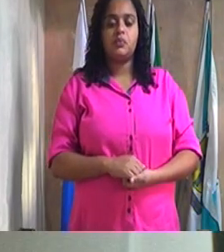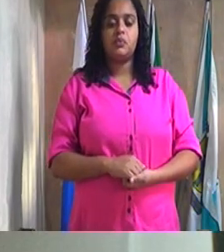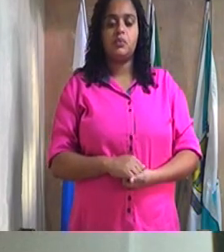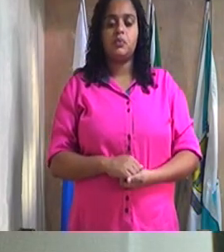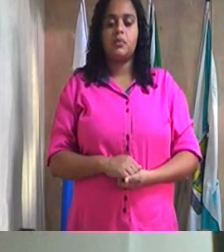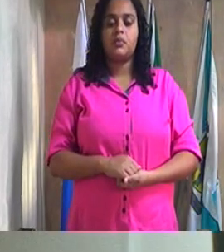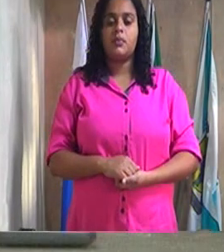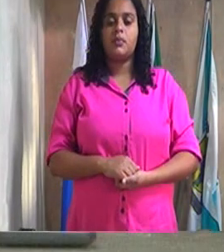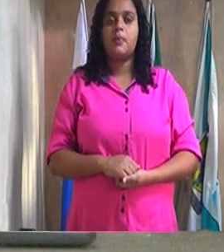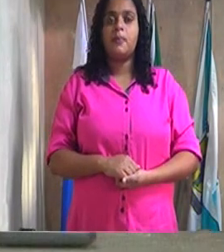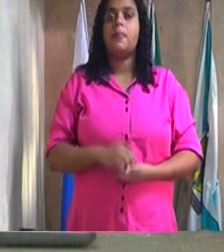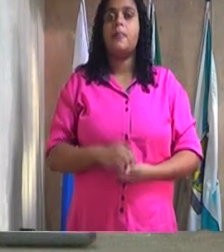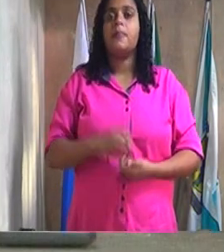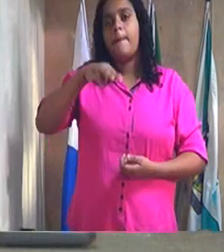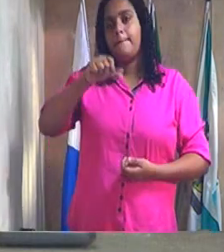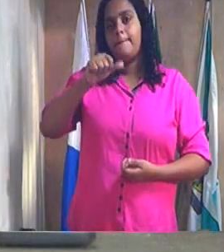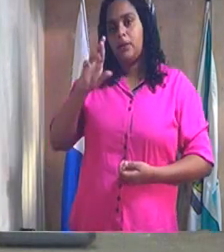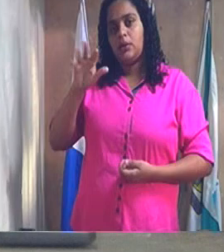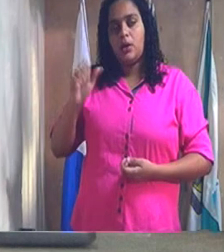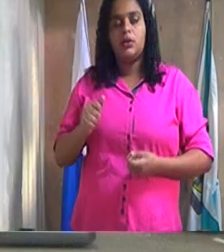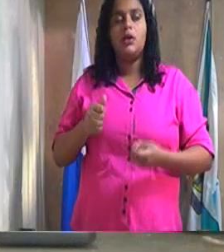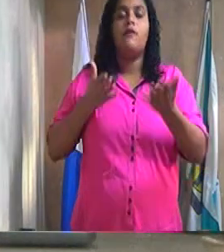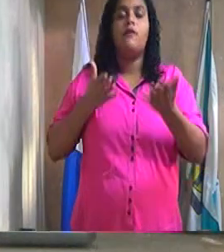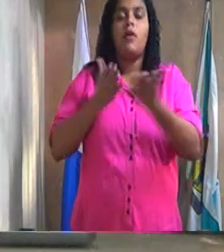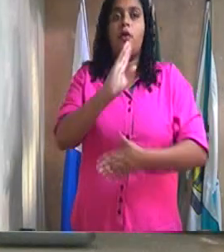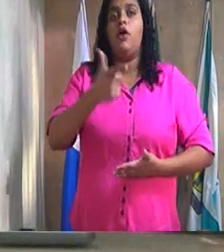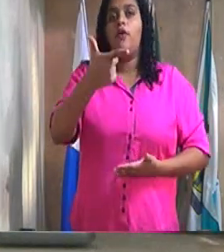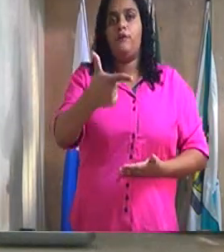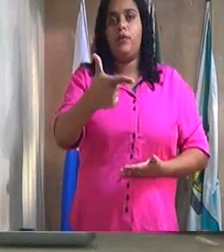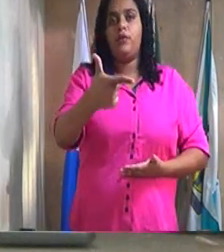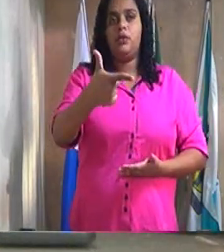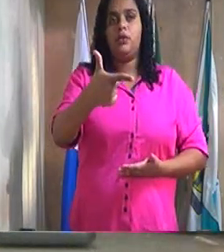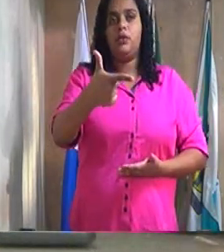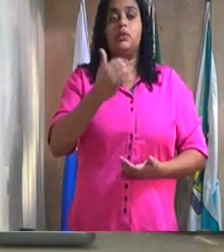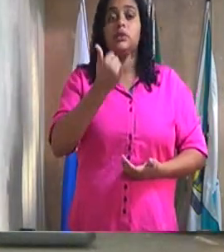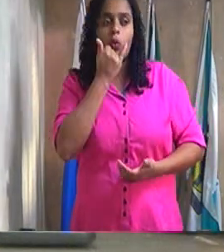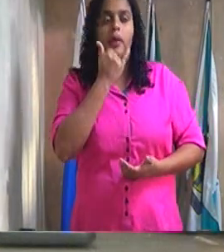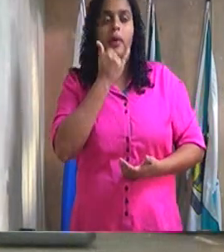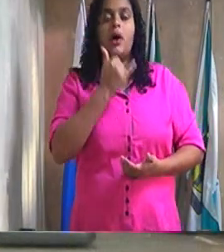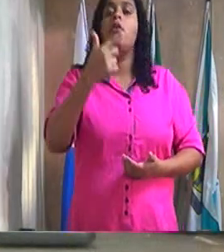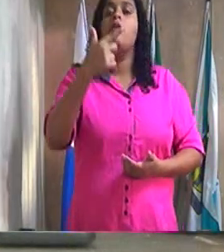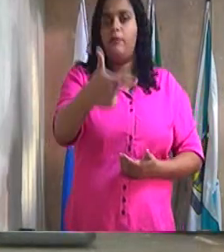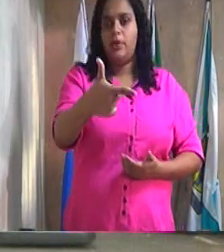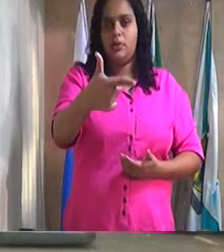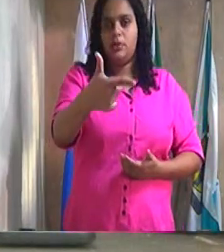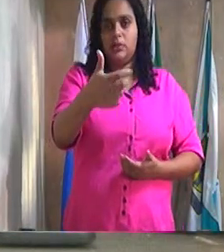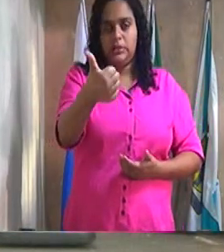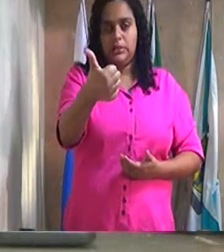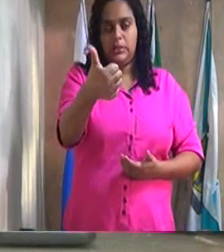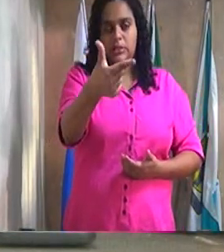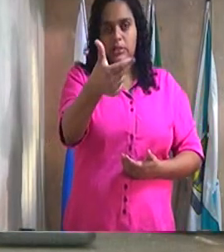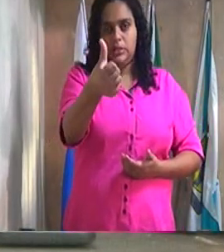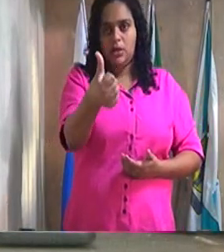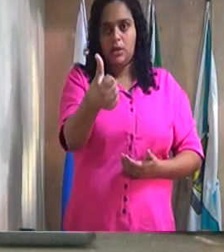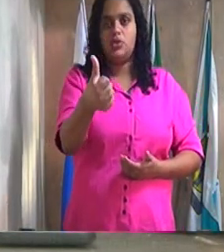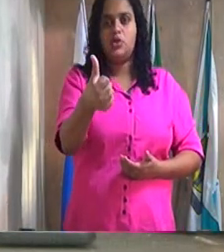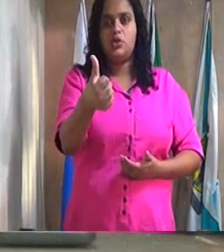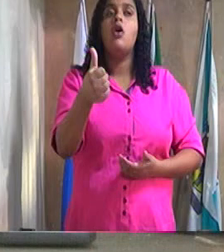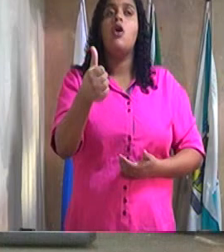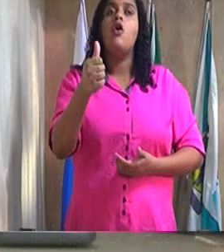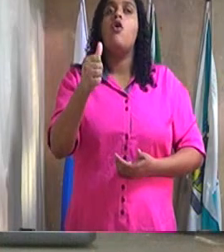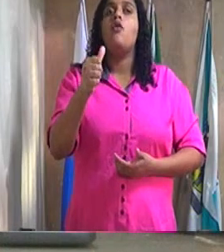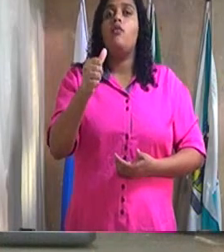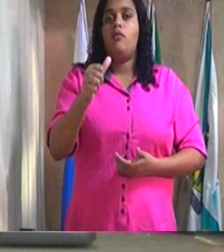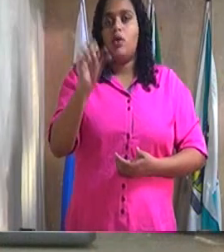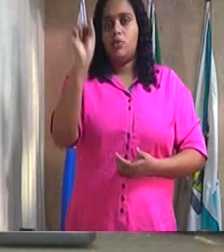A matéria foi aprovada com 21 votos. Desculpa, a matéria foi aprovada com 16 votos sim, 2